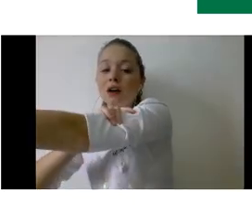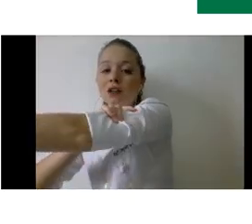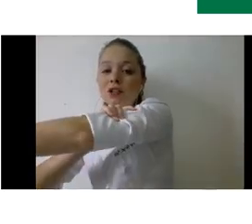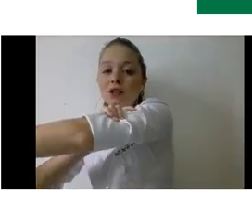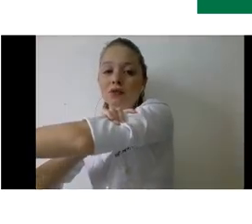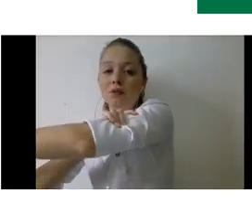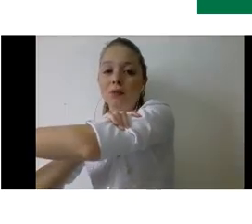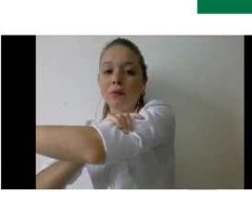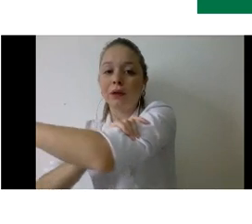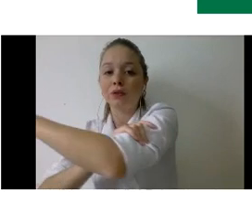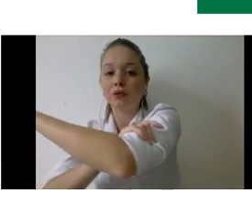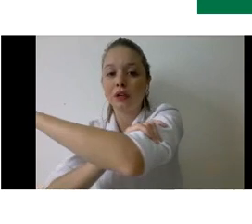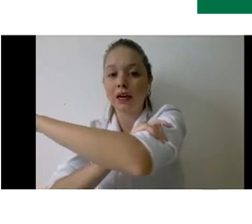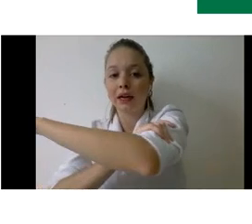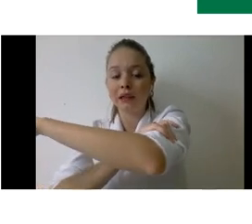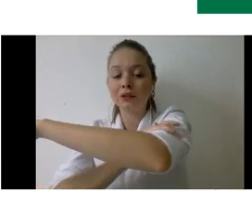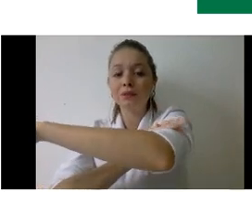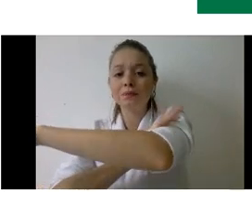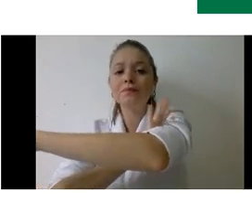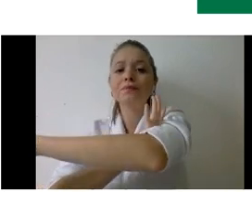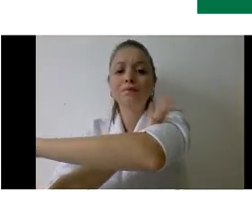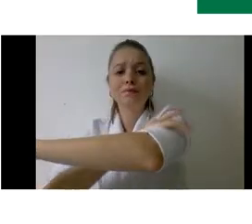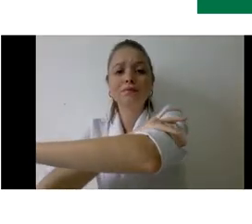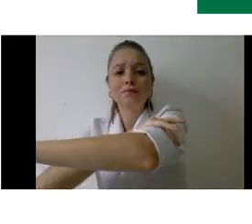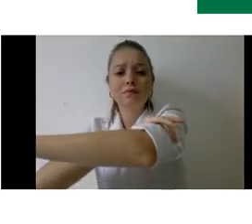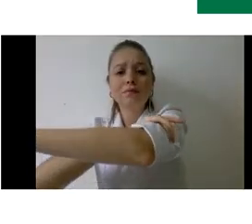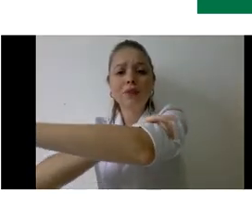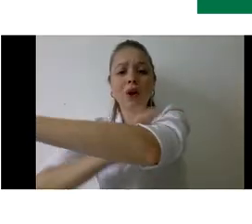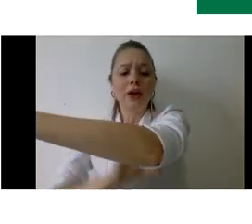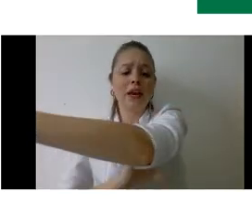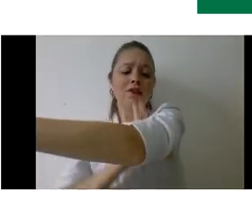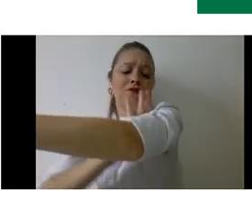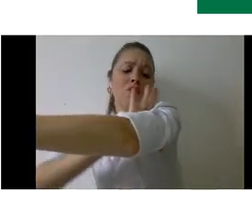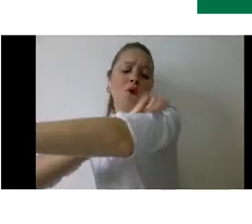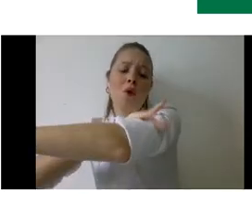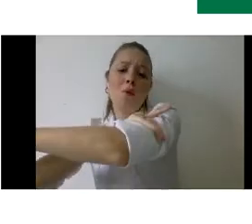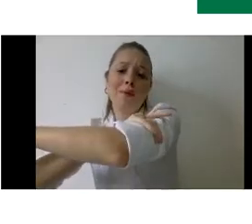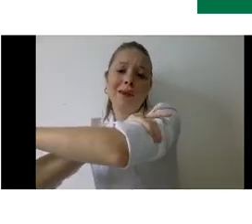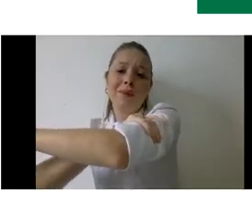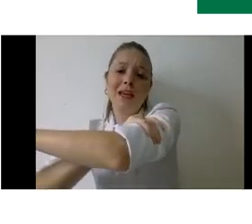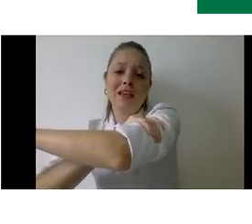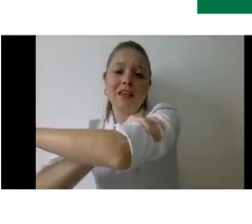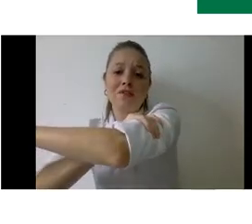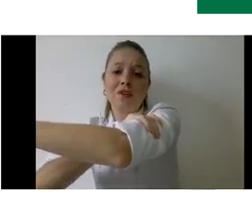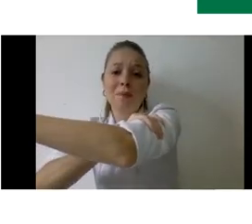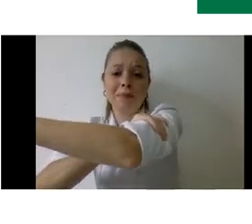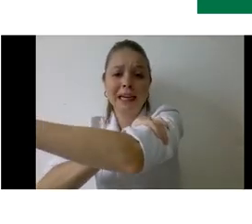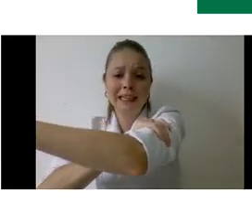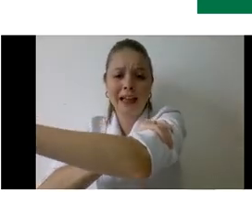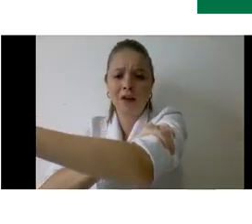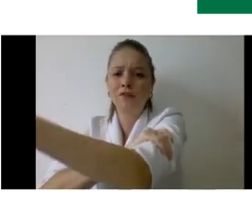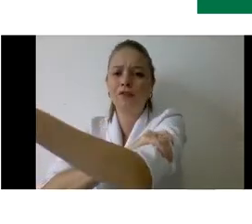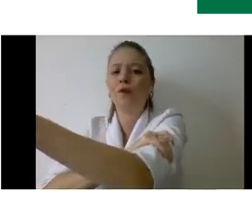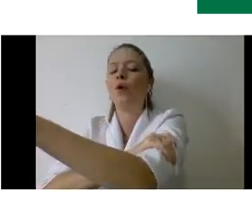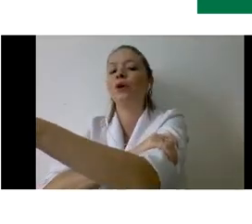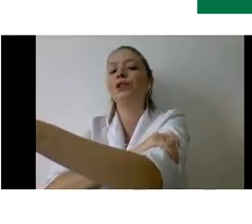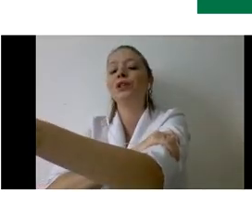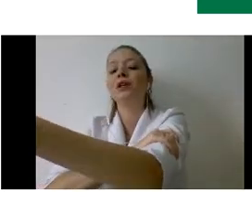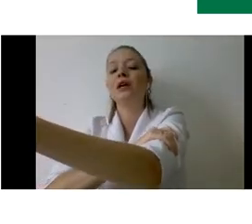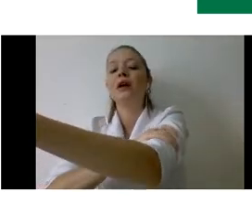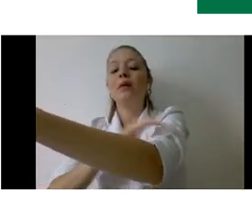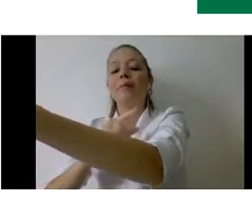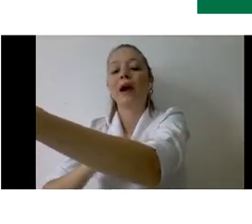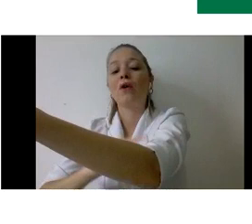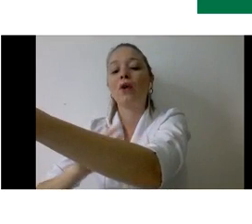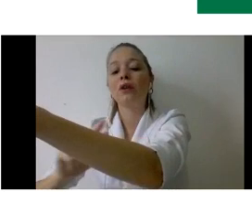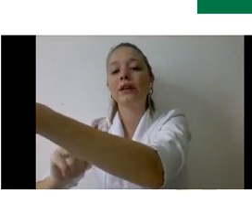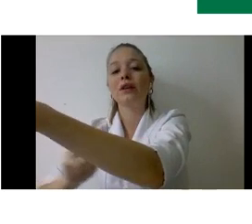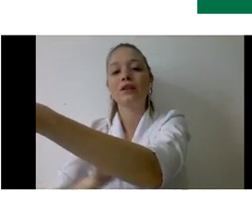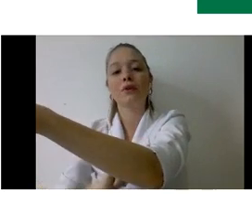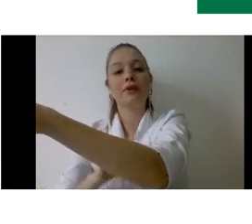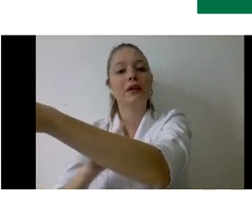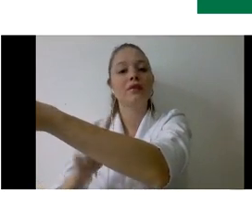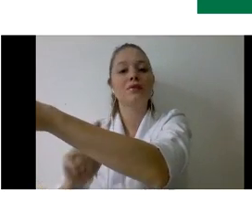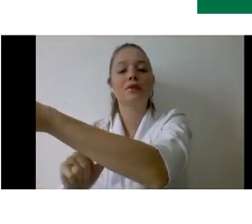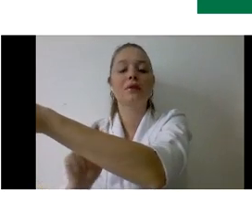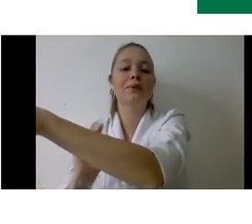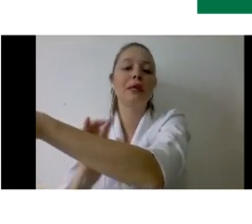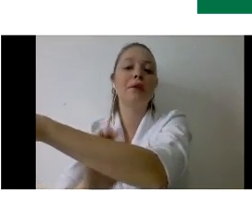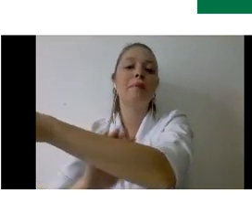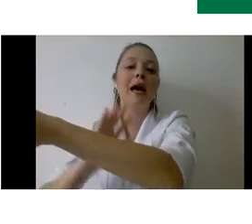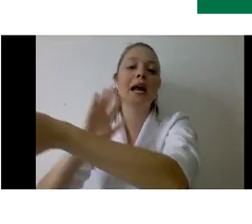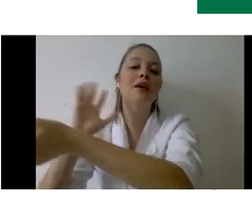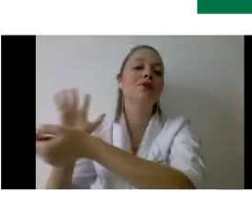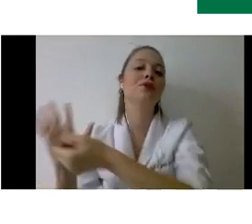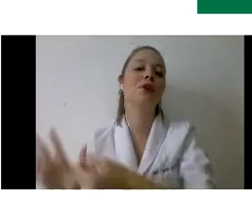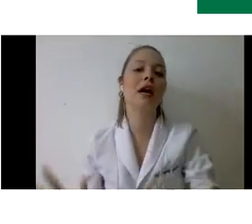compressão antes do meu machucado, ok? Eu vou comprimir aqui e vou apertar forte para cortar a